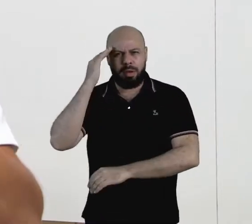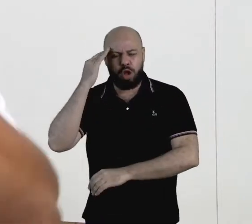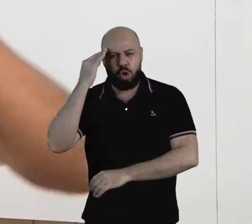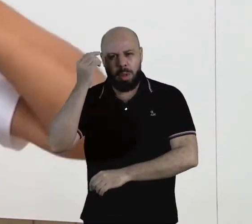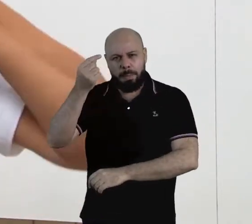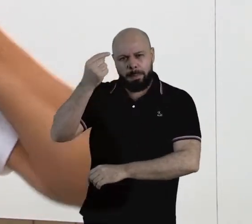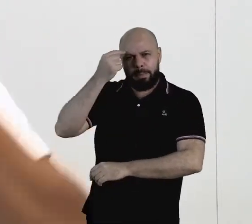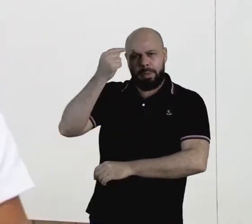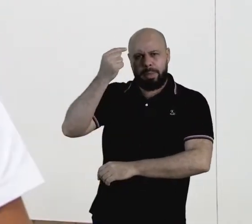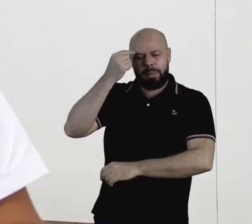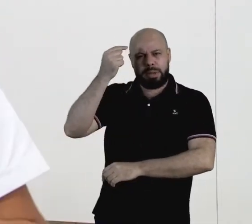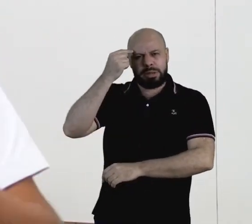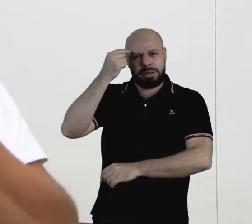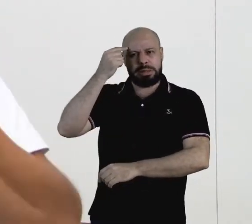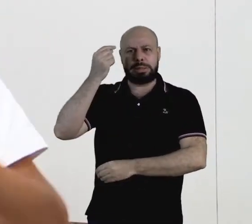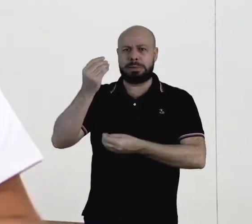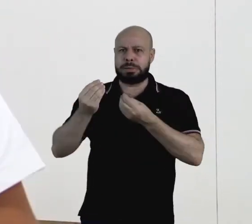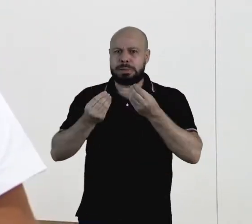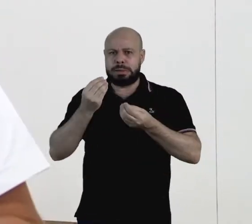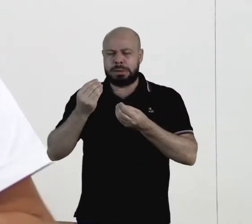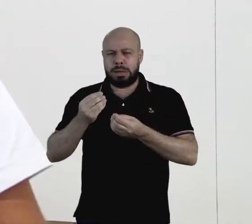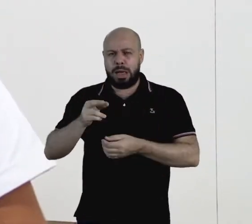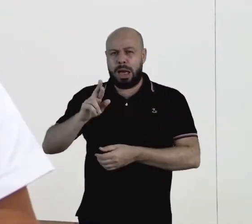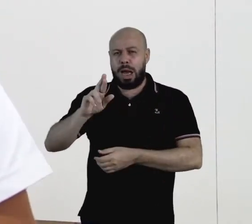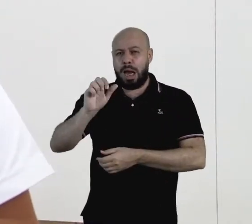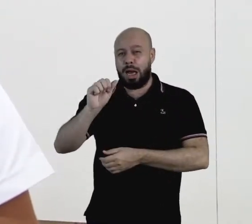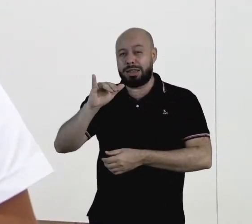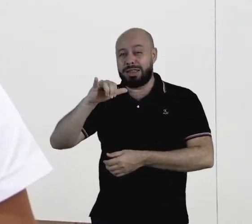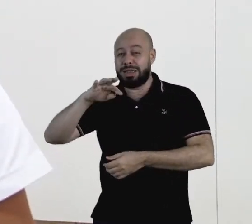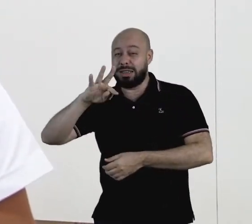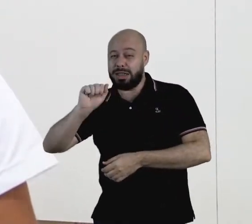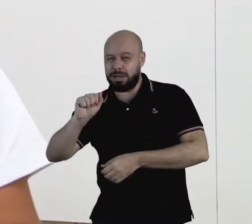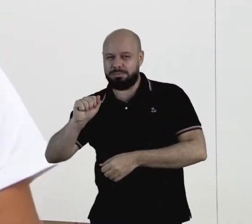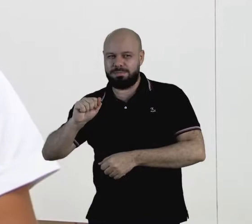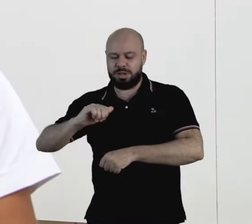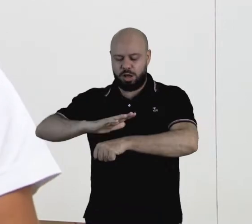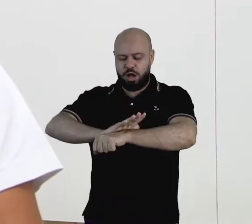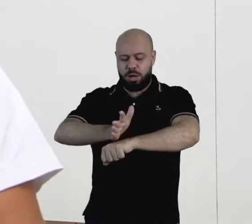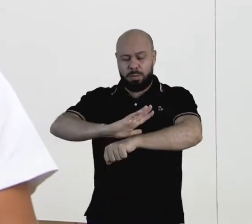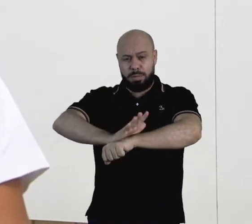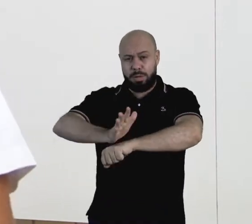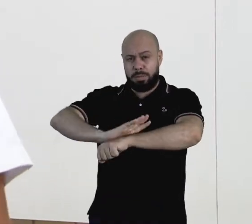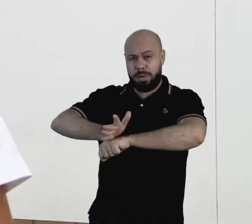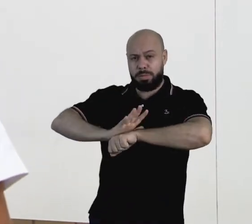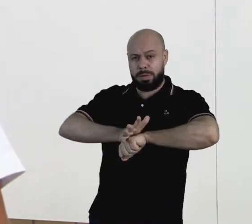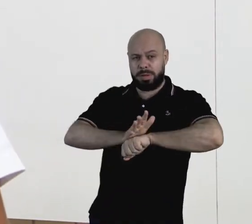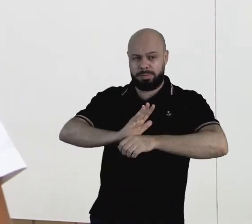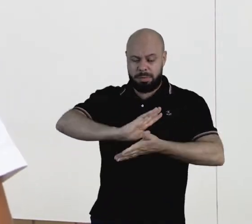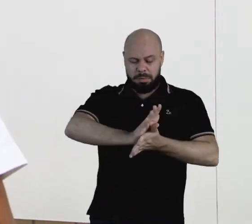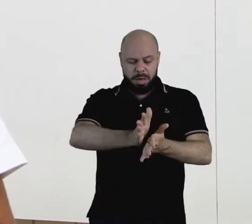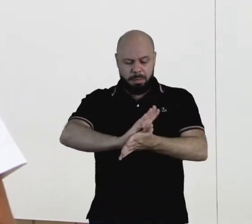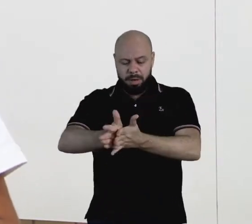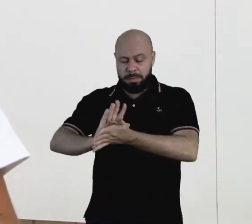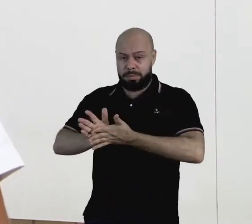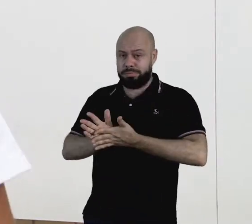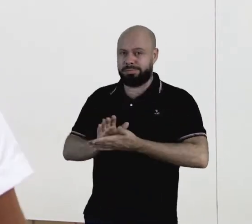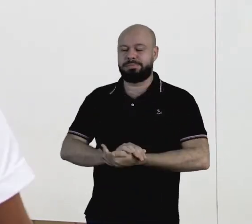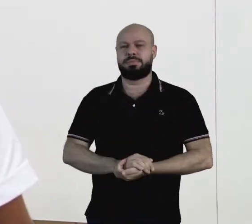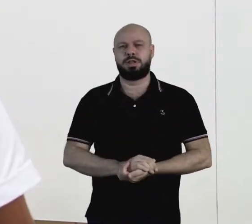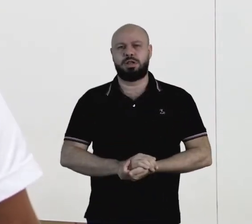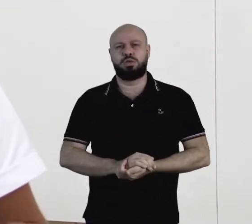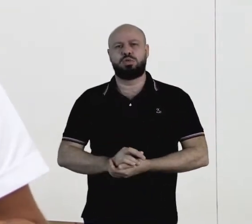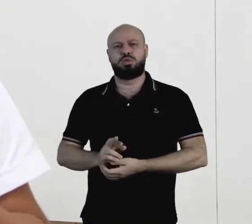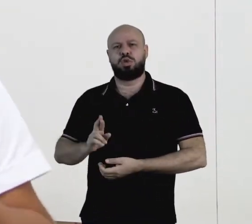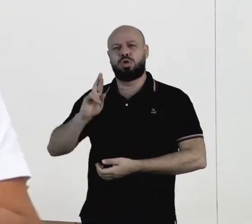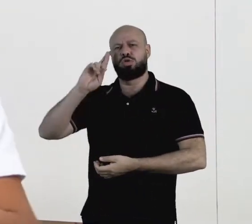ela era extremamente racista e preconceituosa? O dono de escravos, o